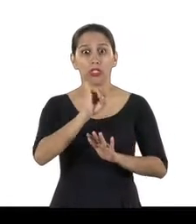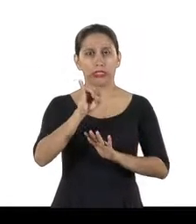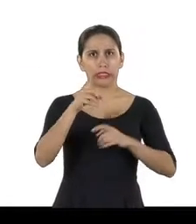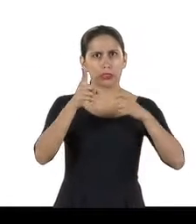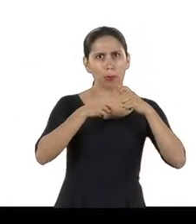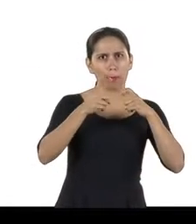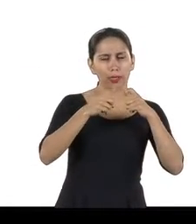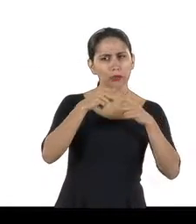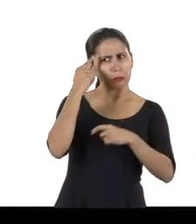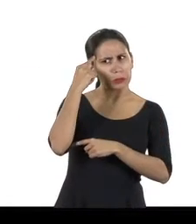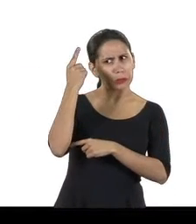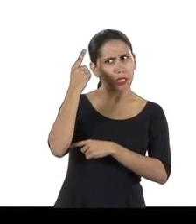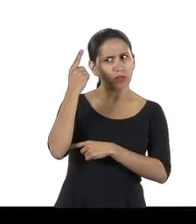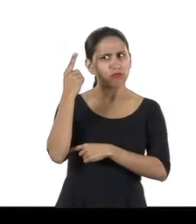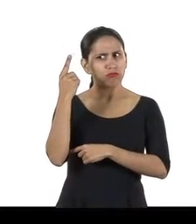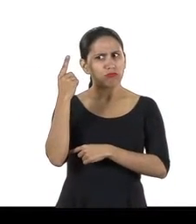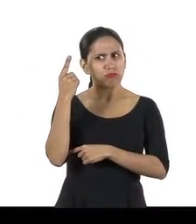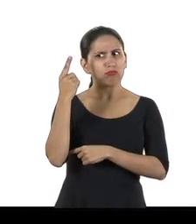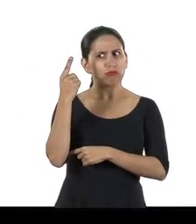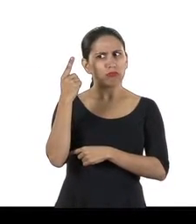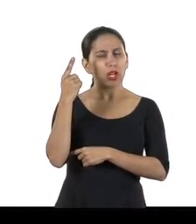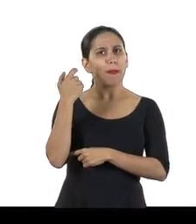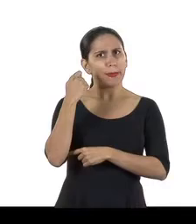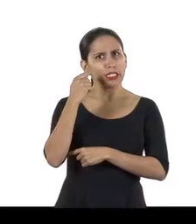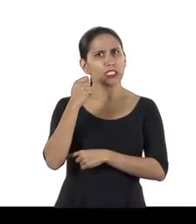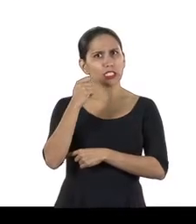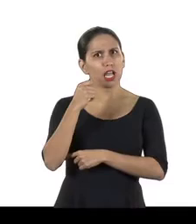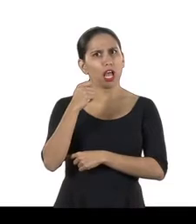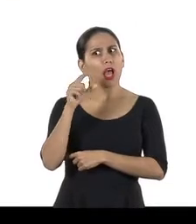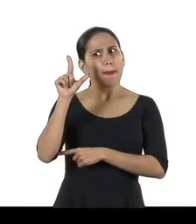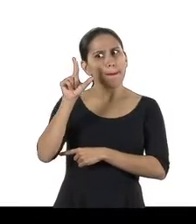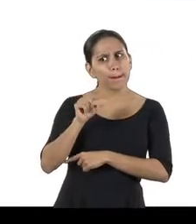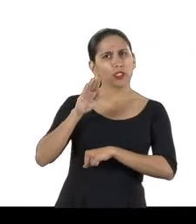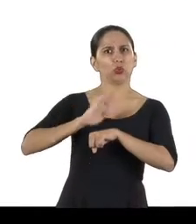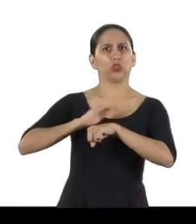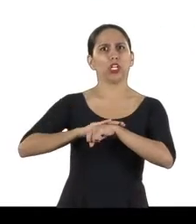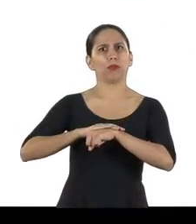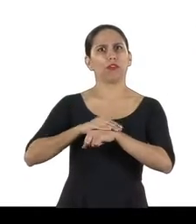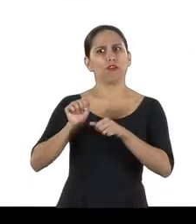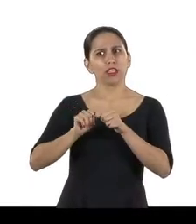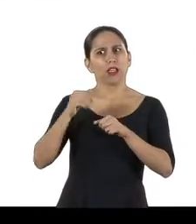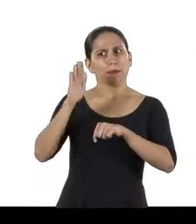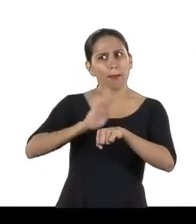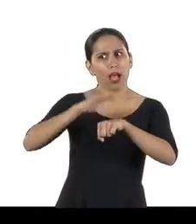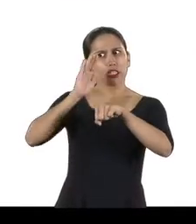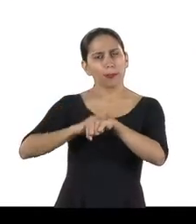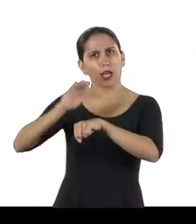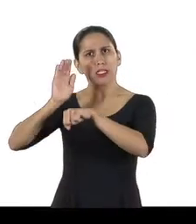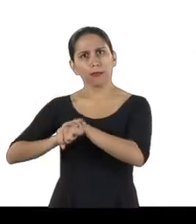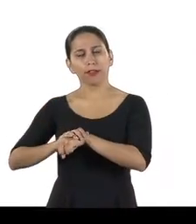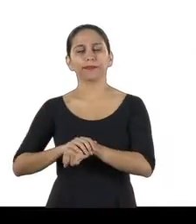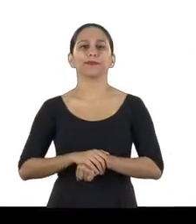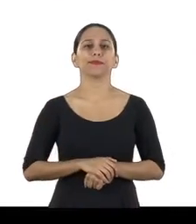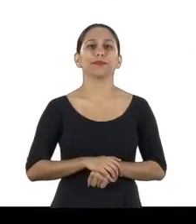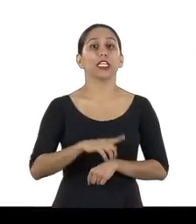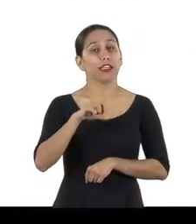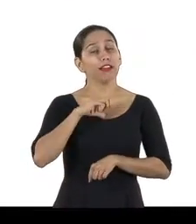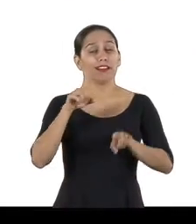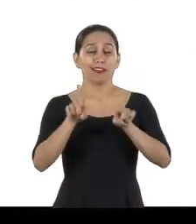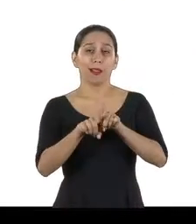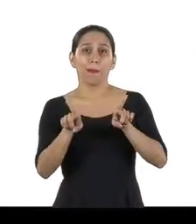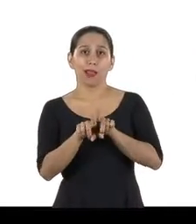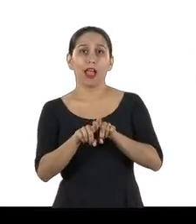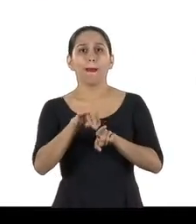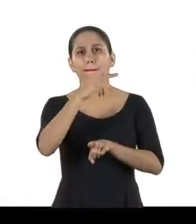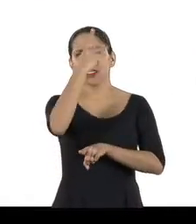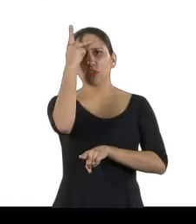necessário, pode ser que esses exames sejam com mais frequência. Existe também um exame médico de retorno ao trabalho. Ele acontece quando